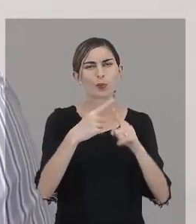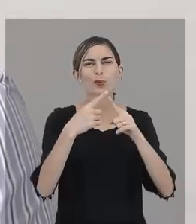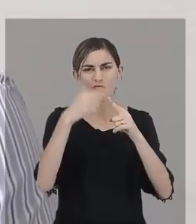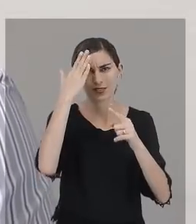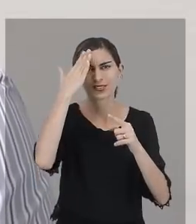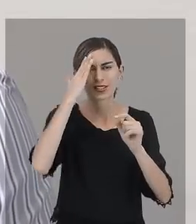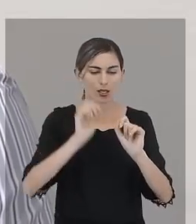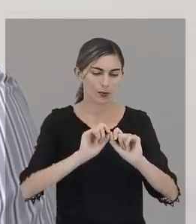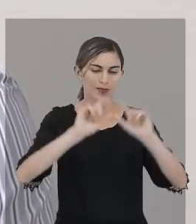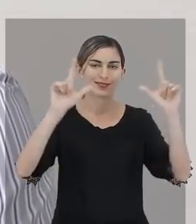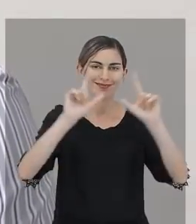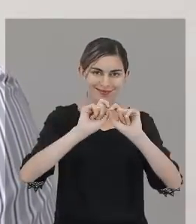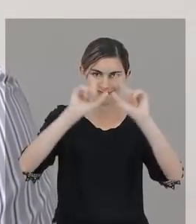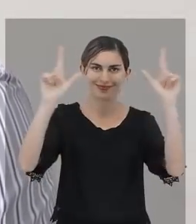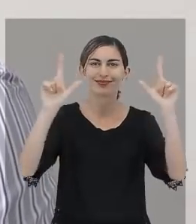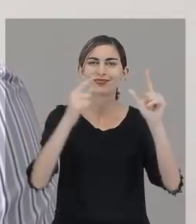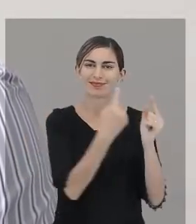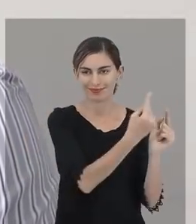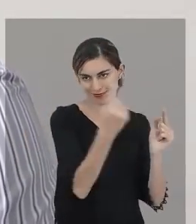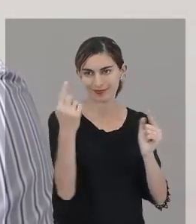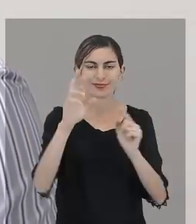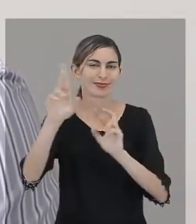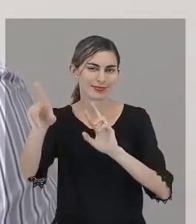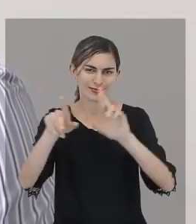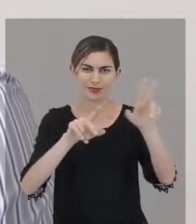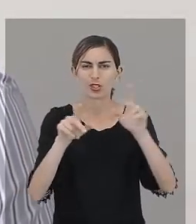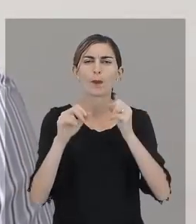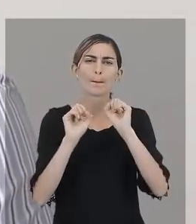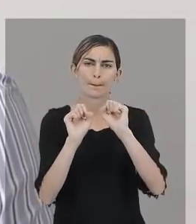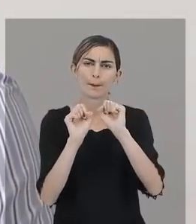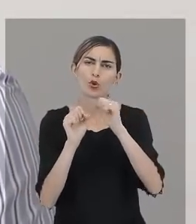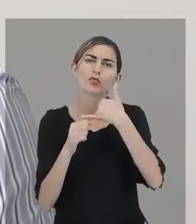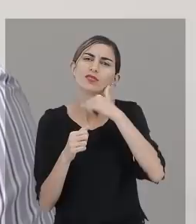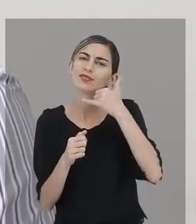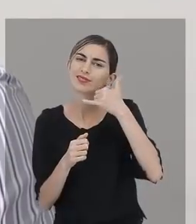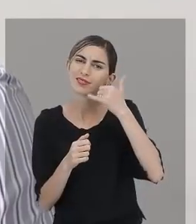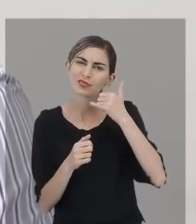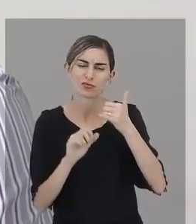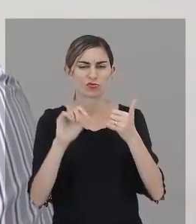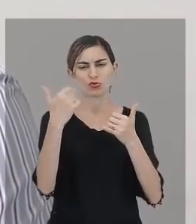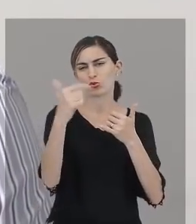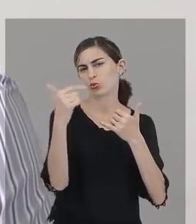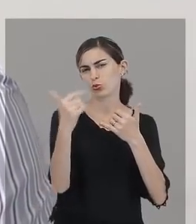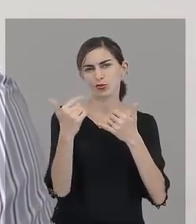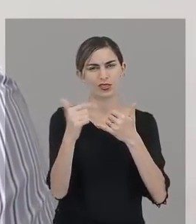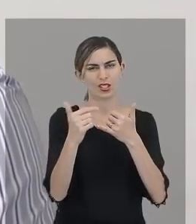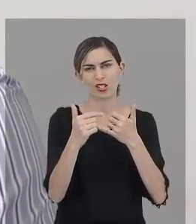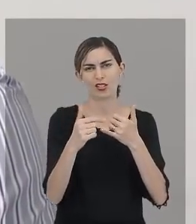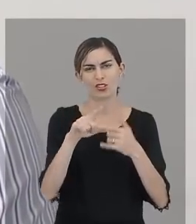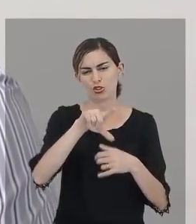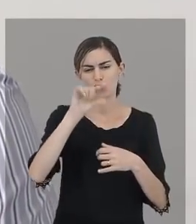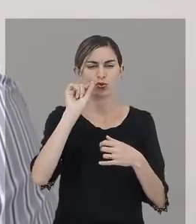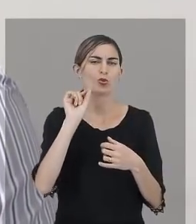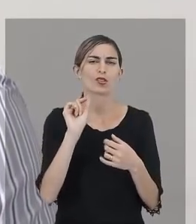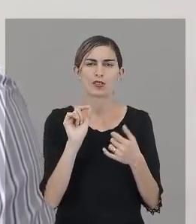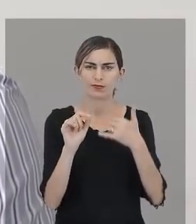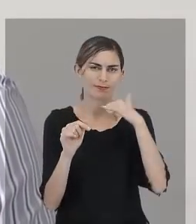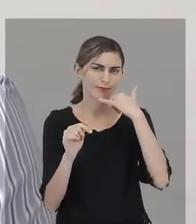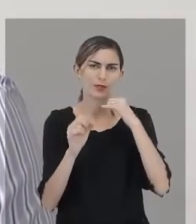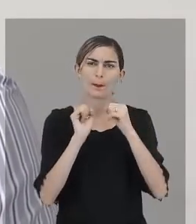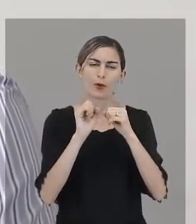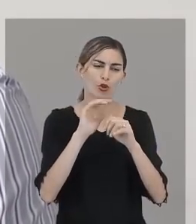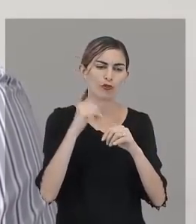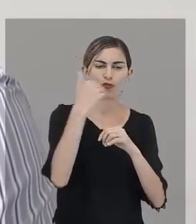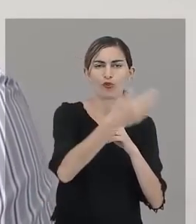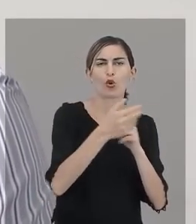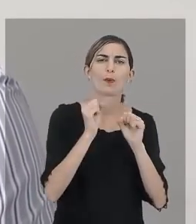tamanho das telas dos dispositivos são diferentes. Então pode ser que um dispositivo nem tenha a posição que você especificou. Então um componente pode